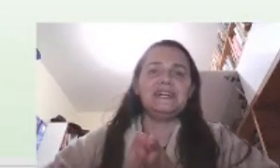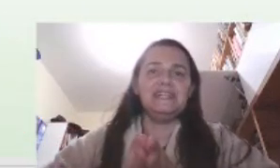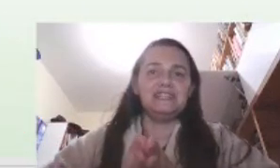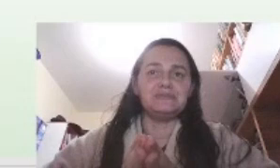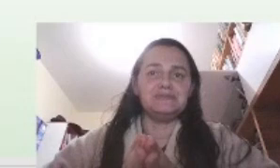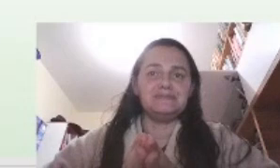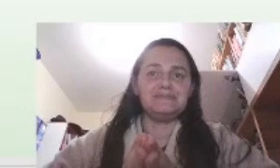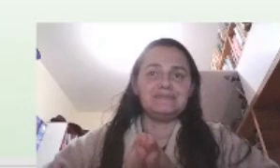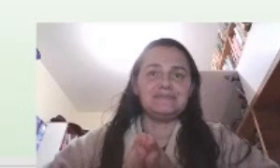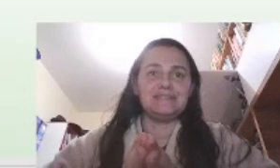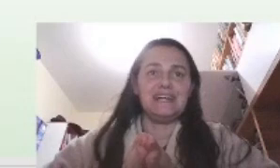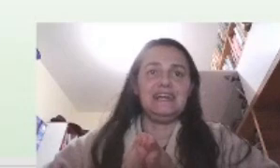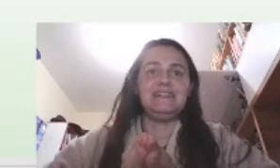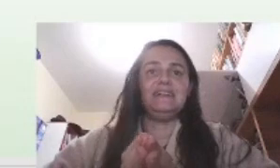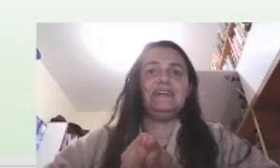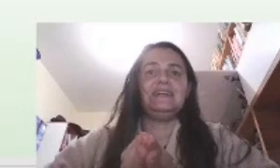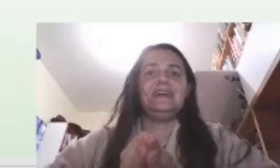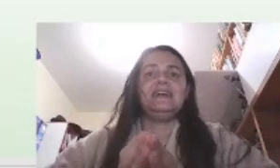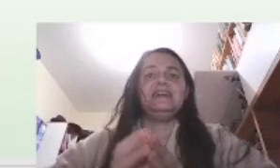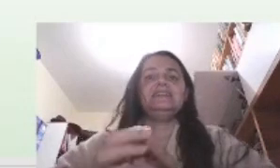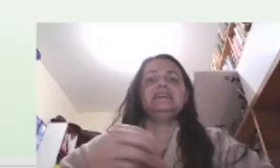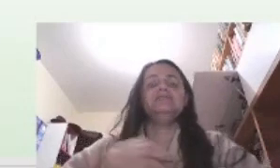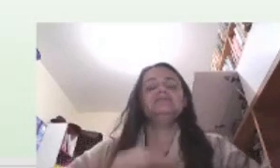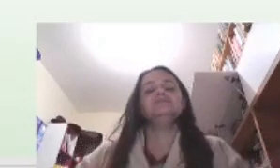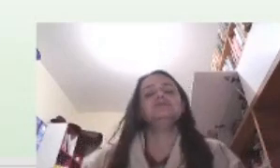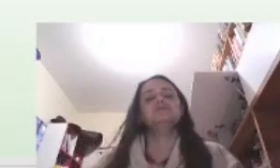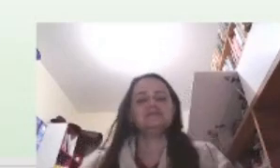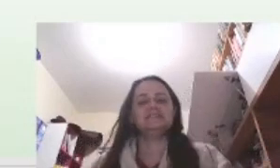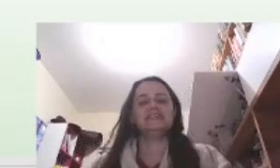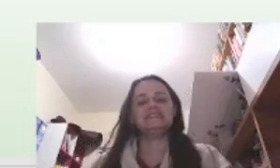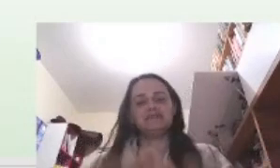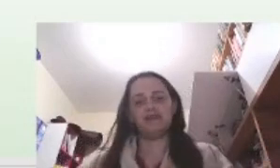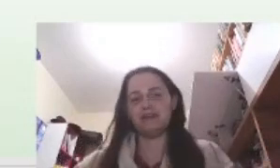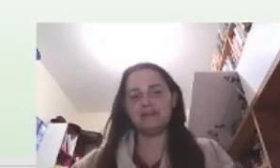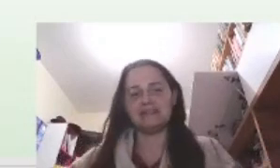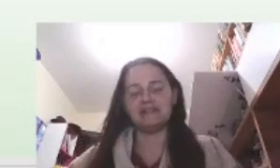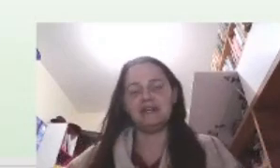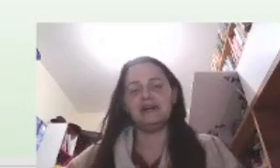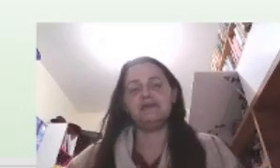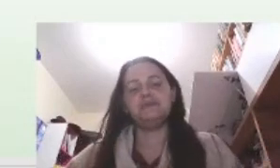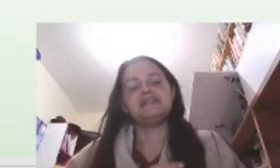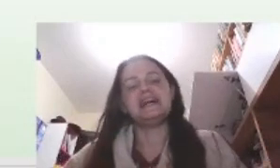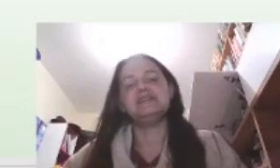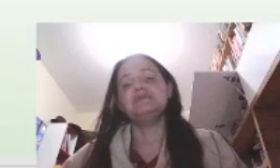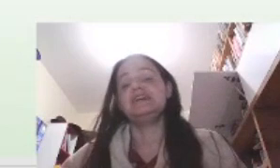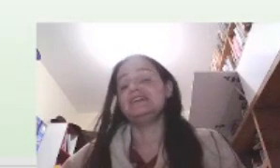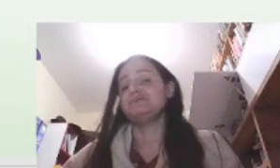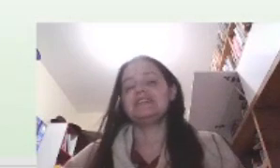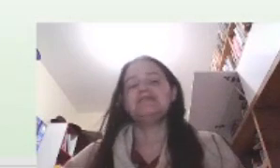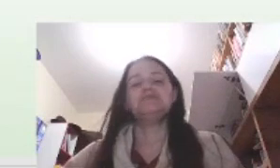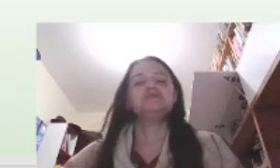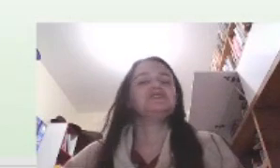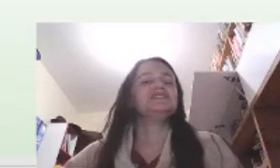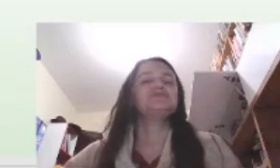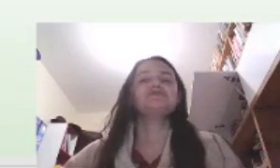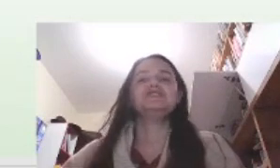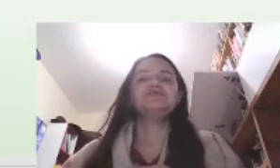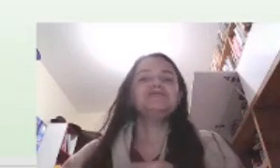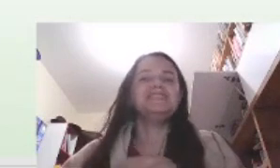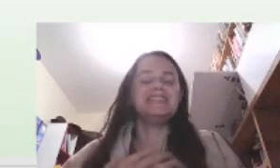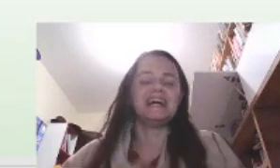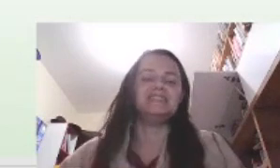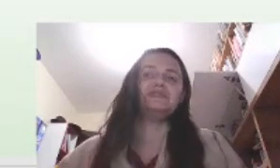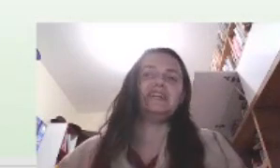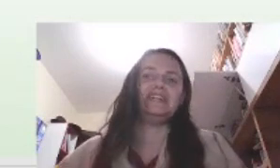do organismo, né? Então, dessa forma, o hipotálamo ele é responsável por todas as